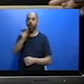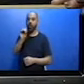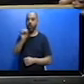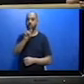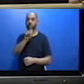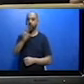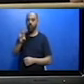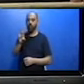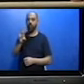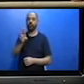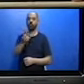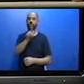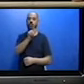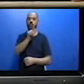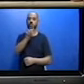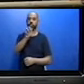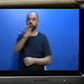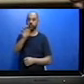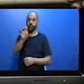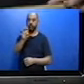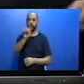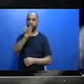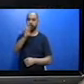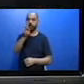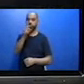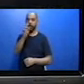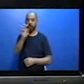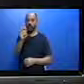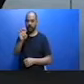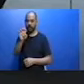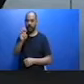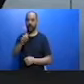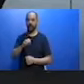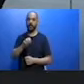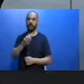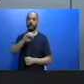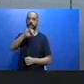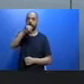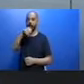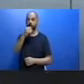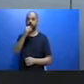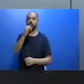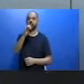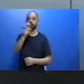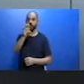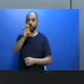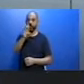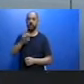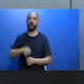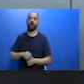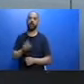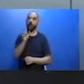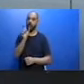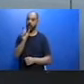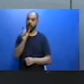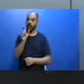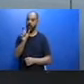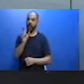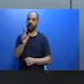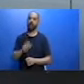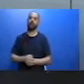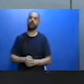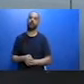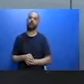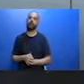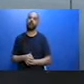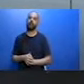o g e hoje com j palavrinha que são escritas com essa sílabas